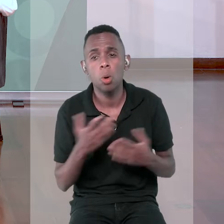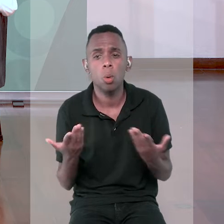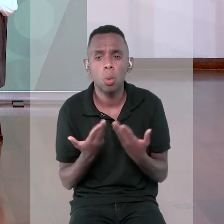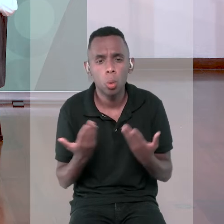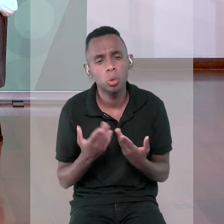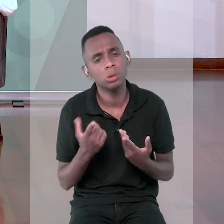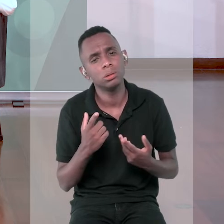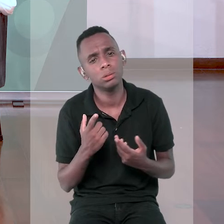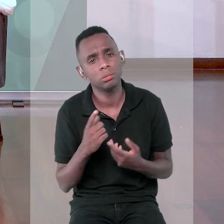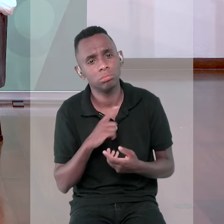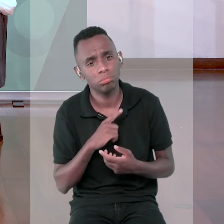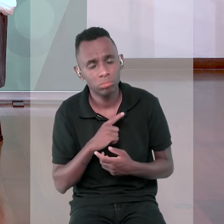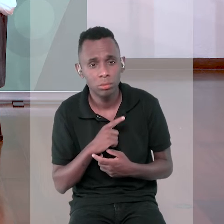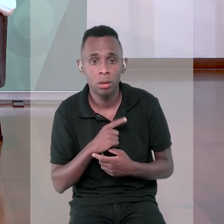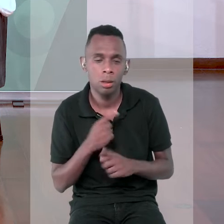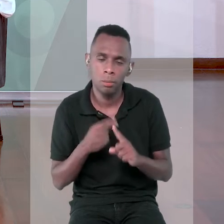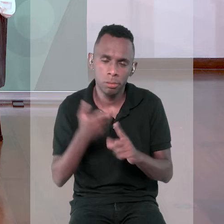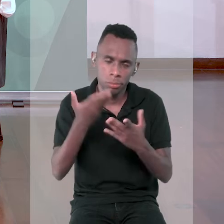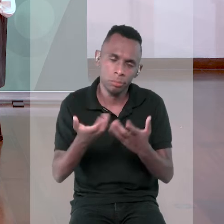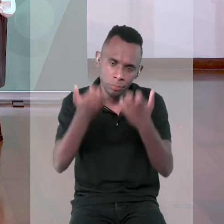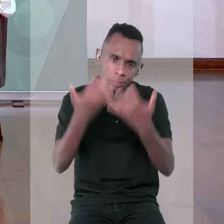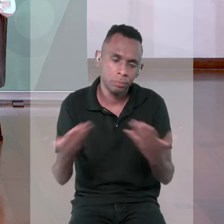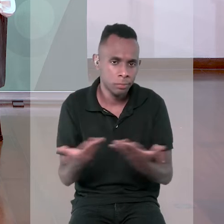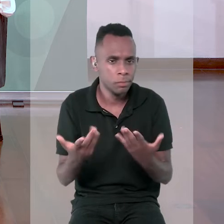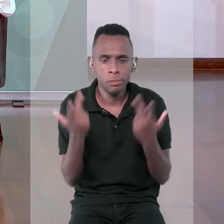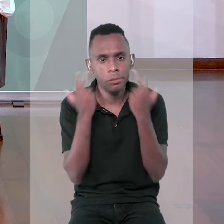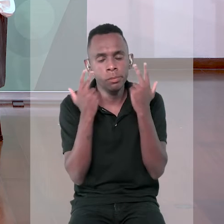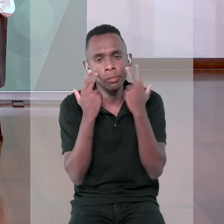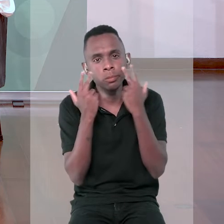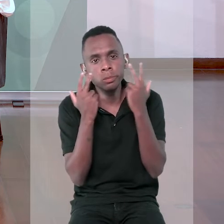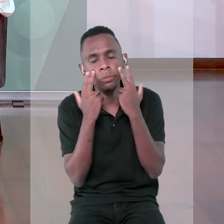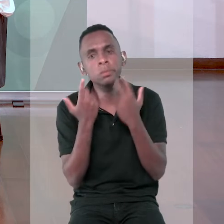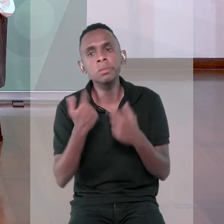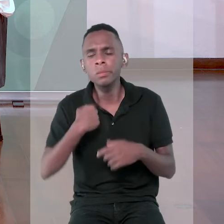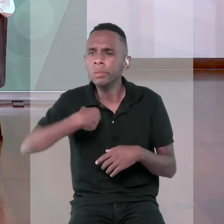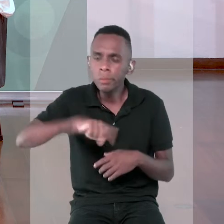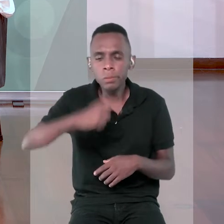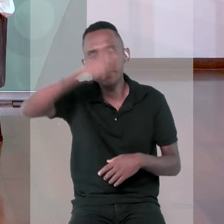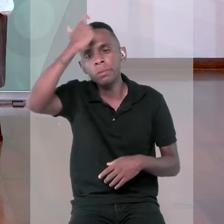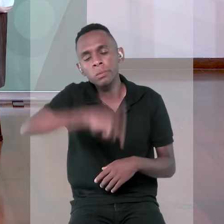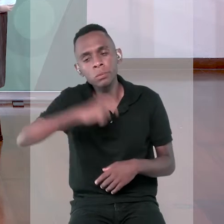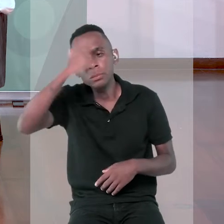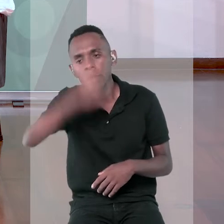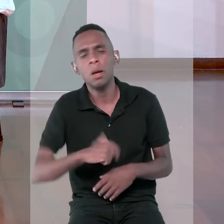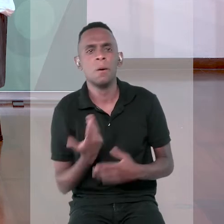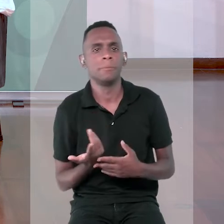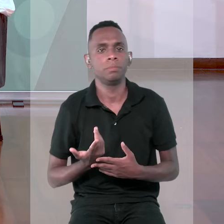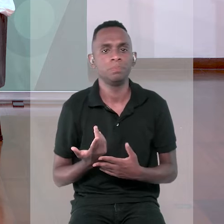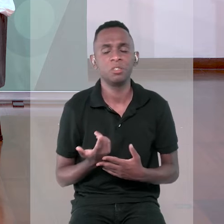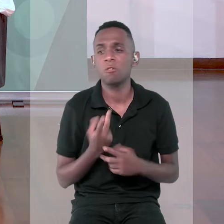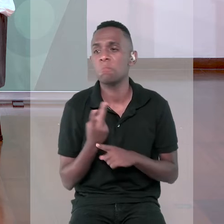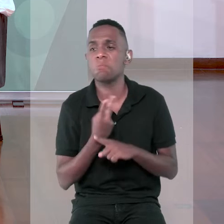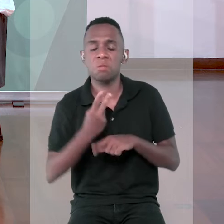hoje, tem muito essa coisa, que o que você fala, hoje é muito comum essa coisa, eu vou ser eu mesma, eu vou